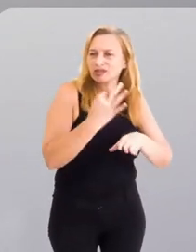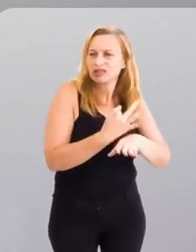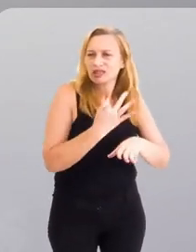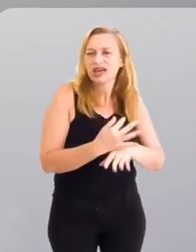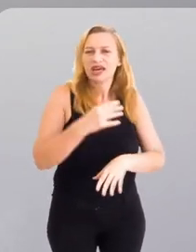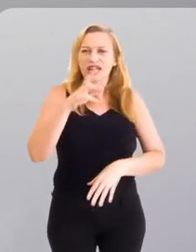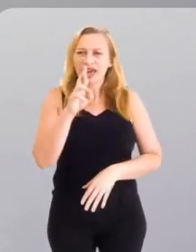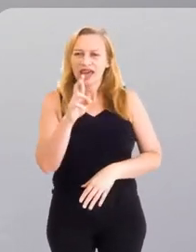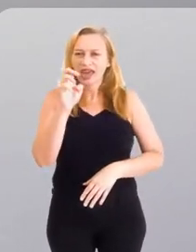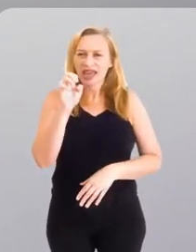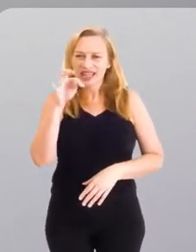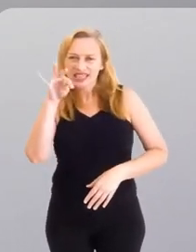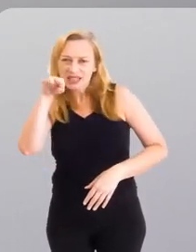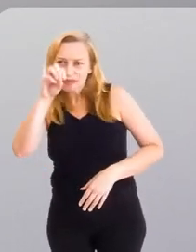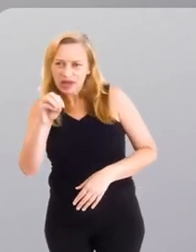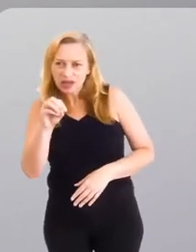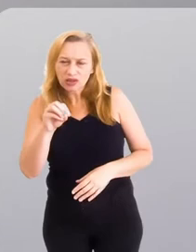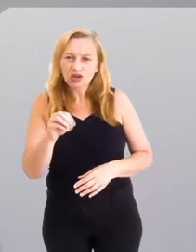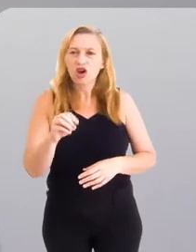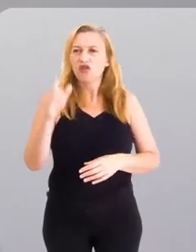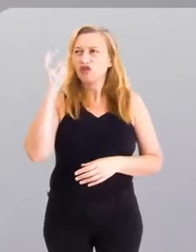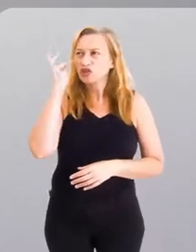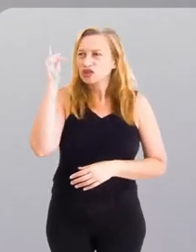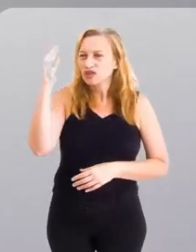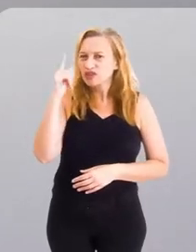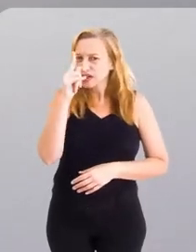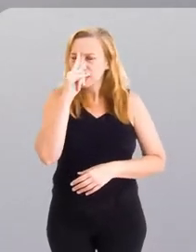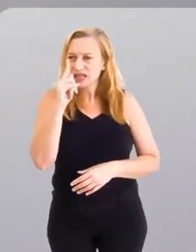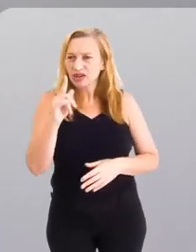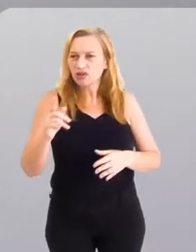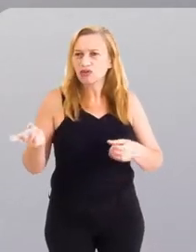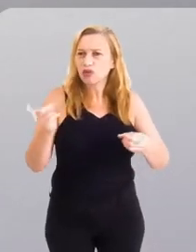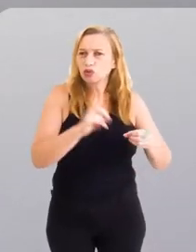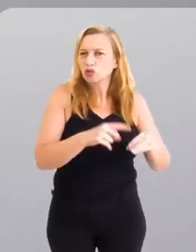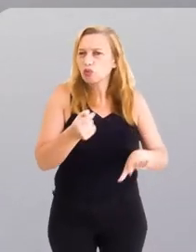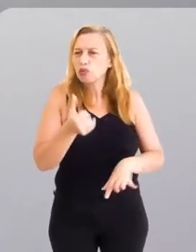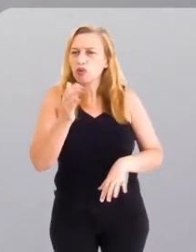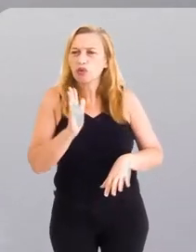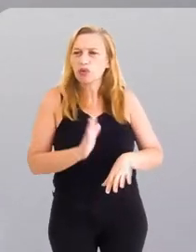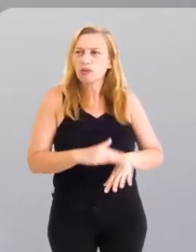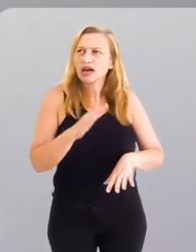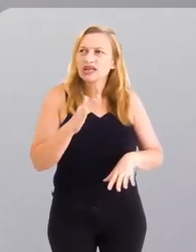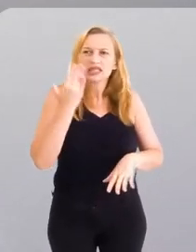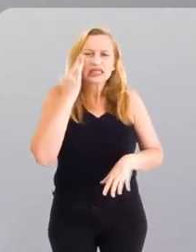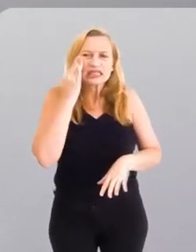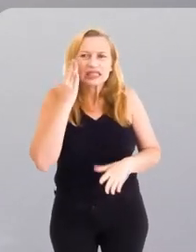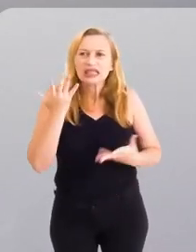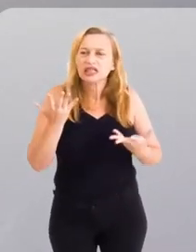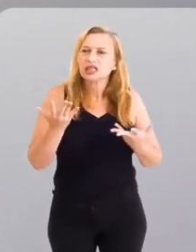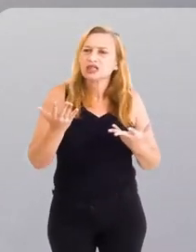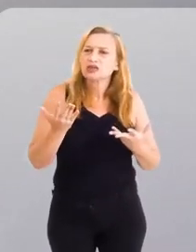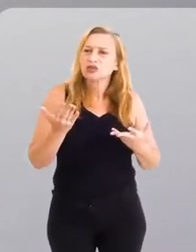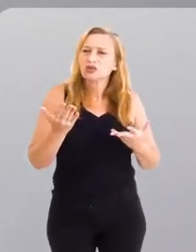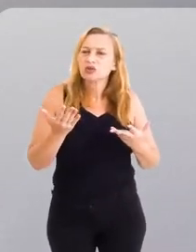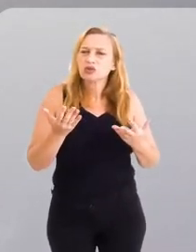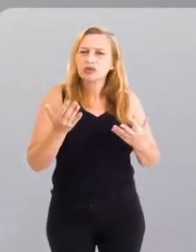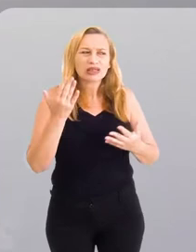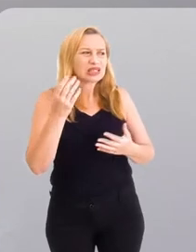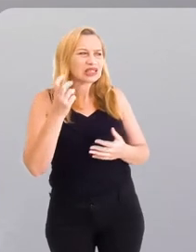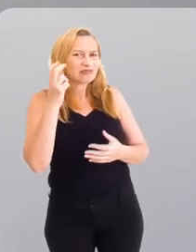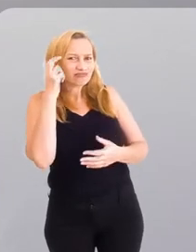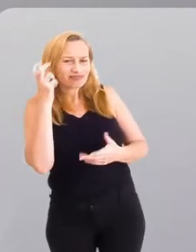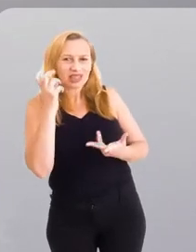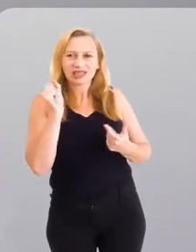das tentativas do Renascimento de trazer a filosofia grega do jeito que ela era, ela voltou já um pouco tendendo para